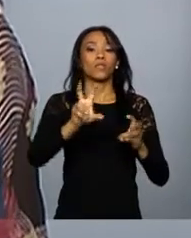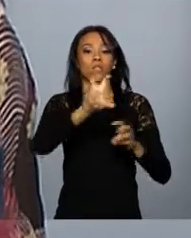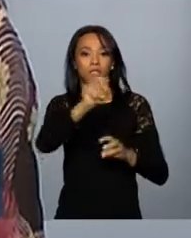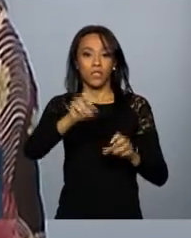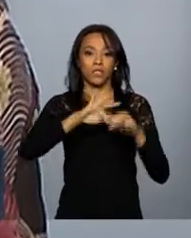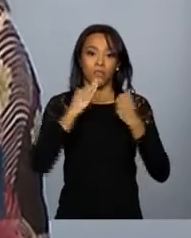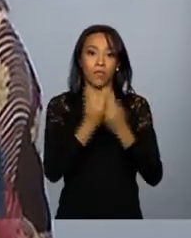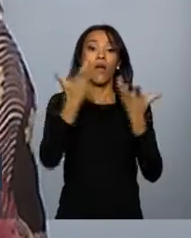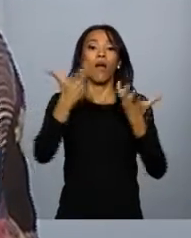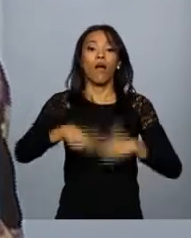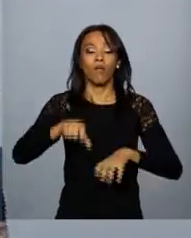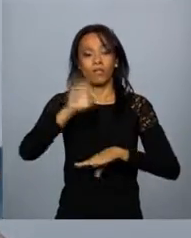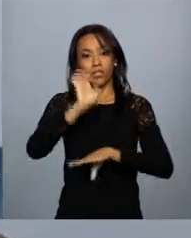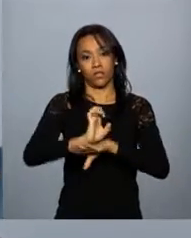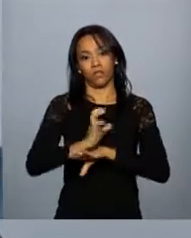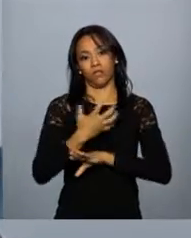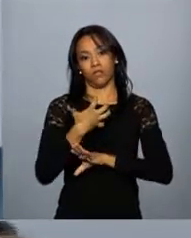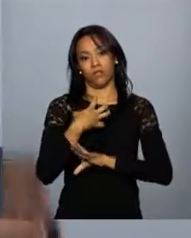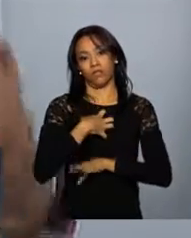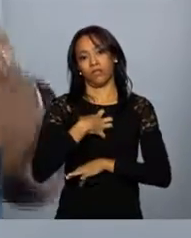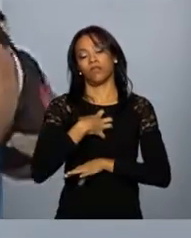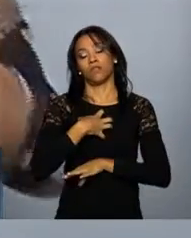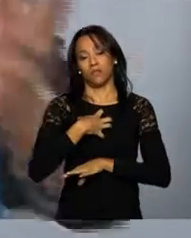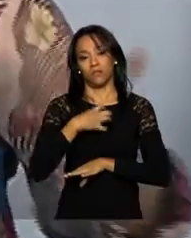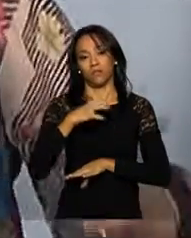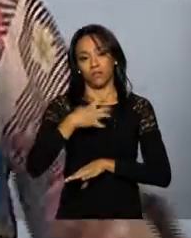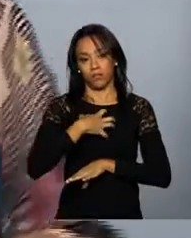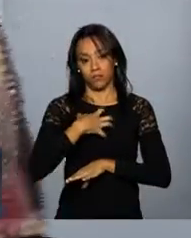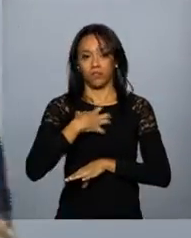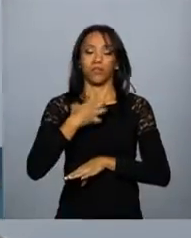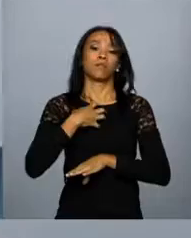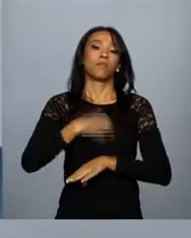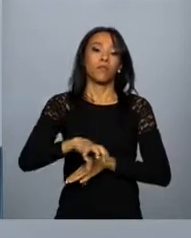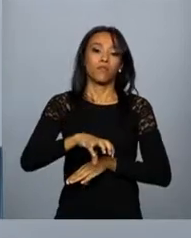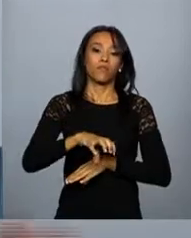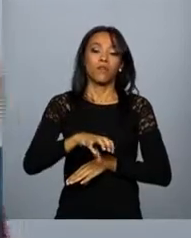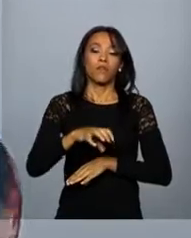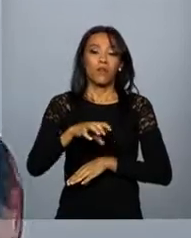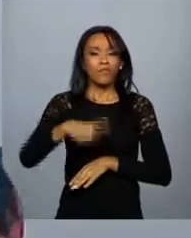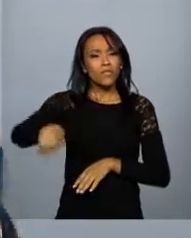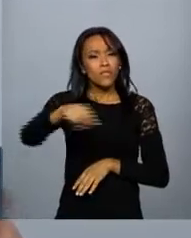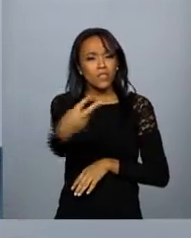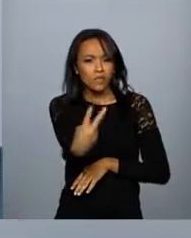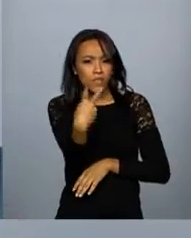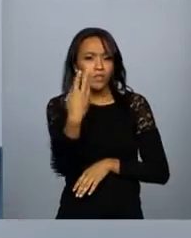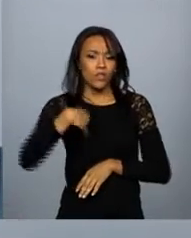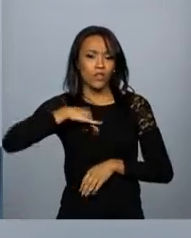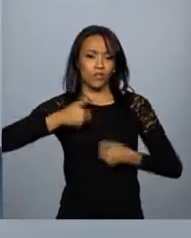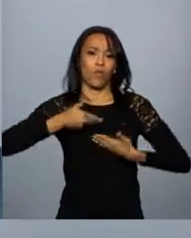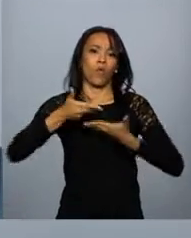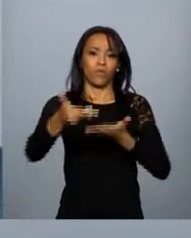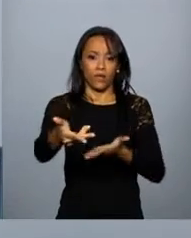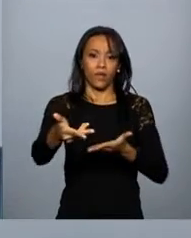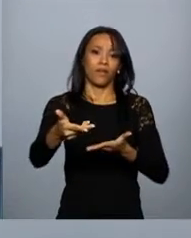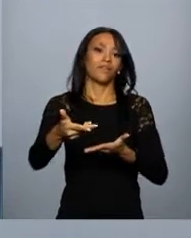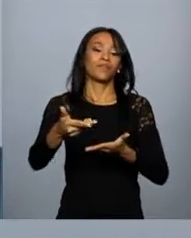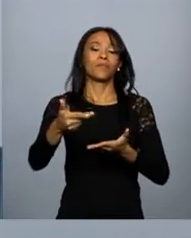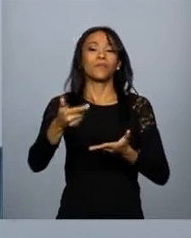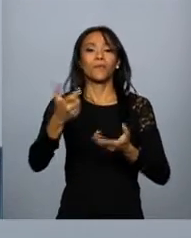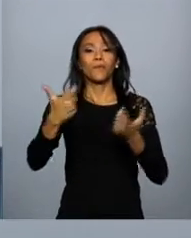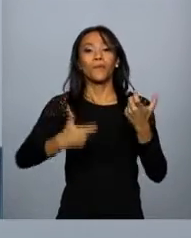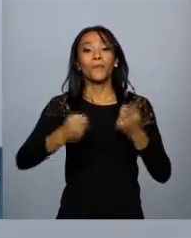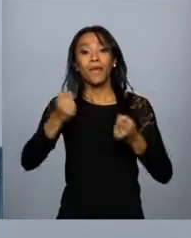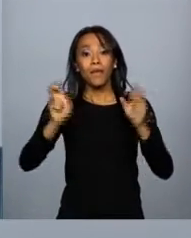Salvador, lá na Bahia. Aliás, vocês viram que nós todos aqui fomos convidados para passar o